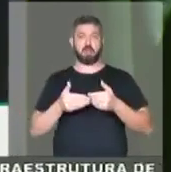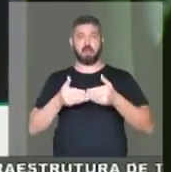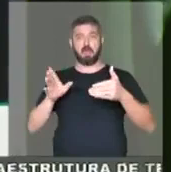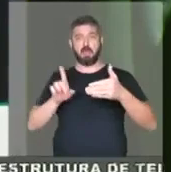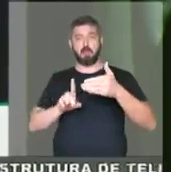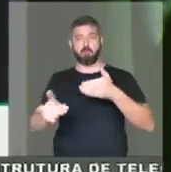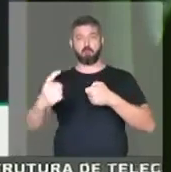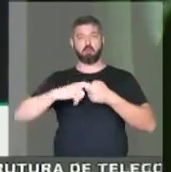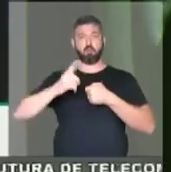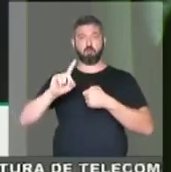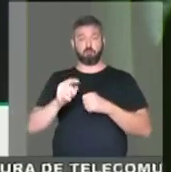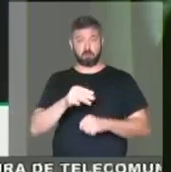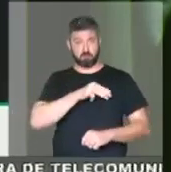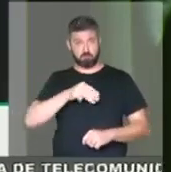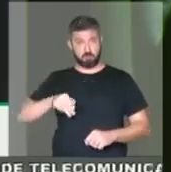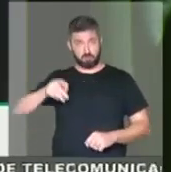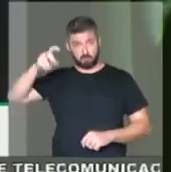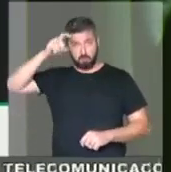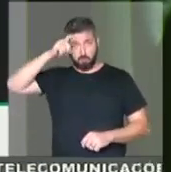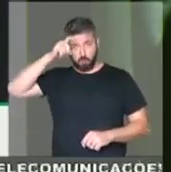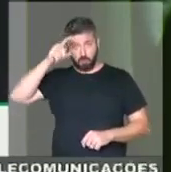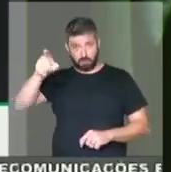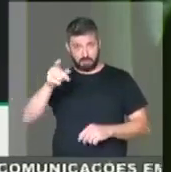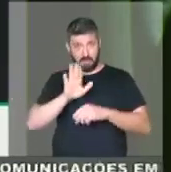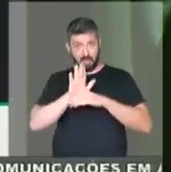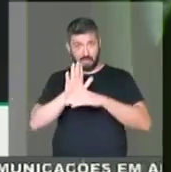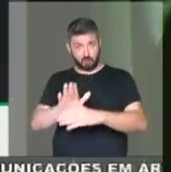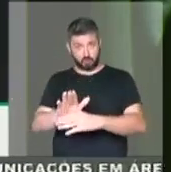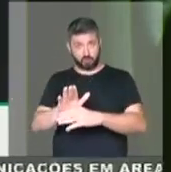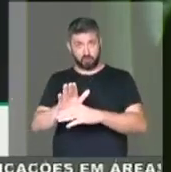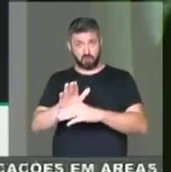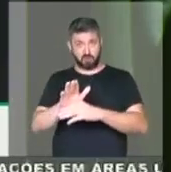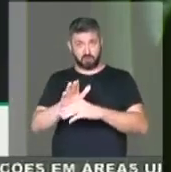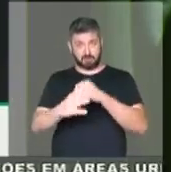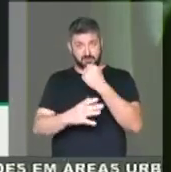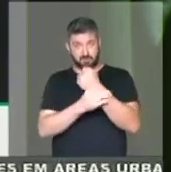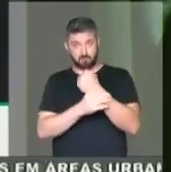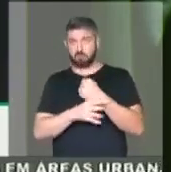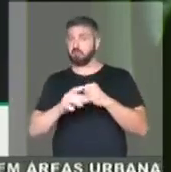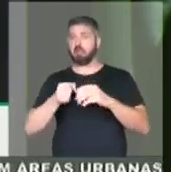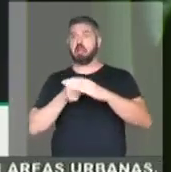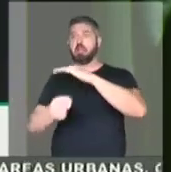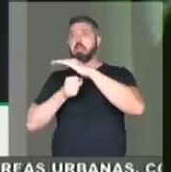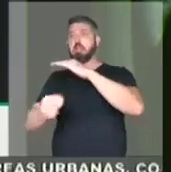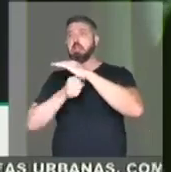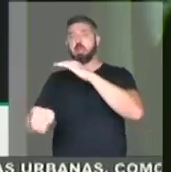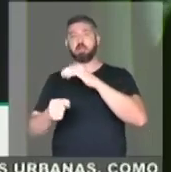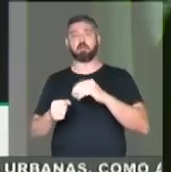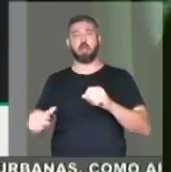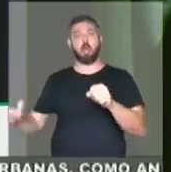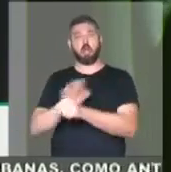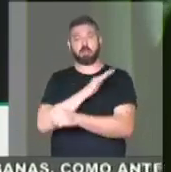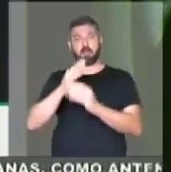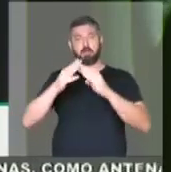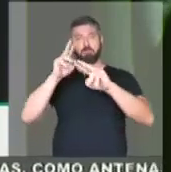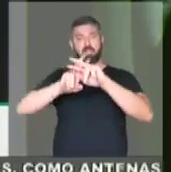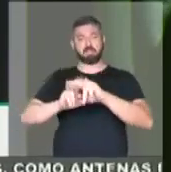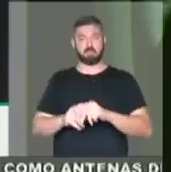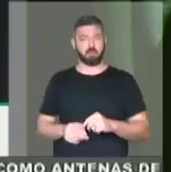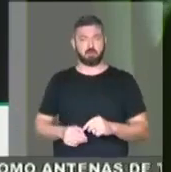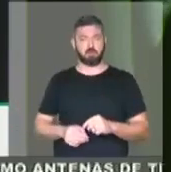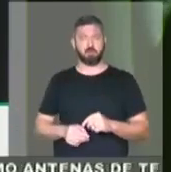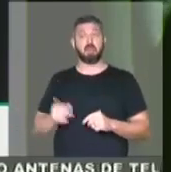O ministro Sérgio Moro, se quiser contribuir para a segurança pública, não é enchendo as cadeias e entregando esse domínio para as facções, mas pode ser criando